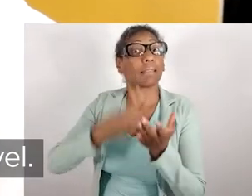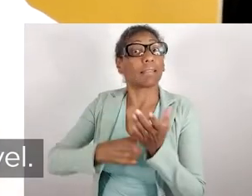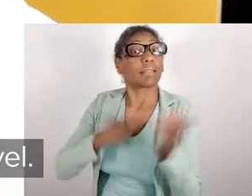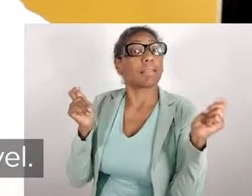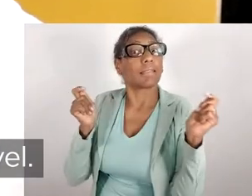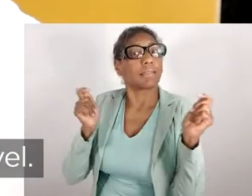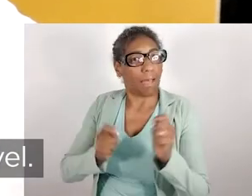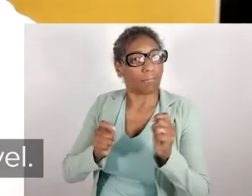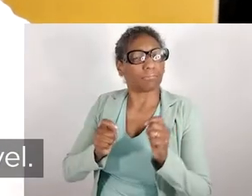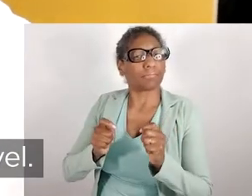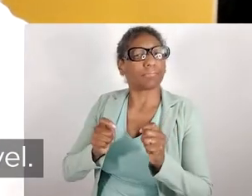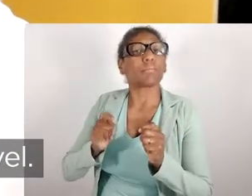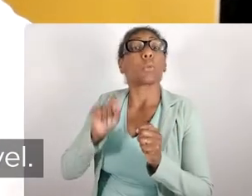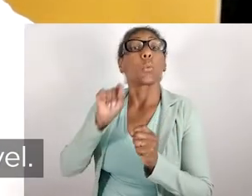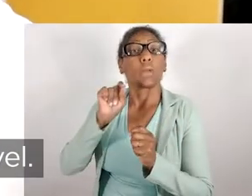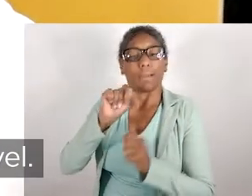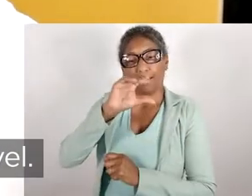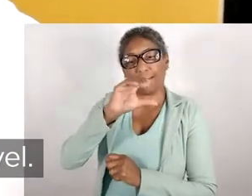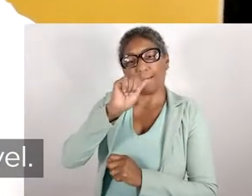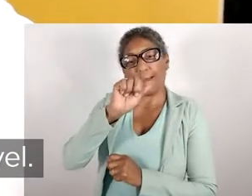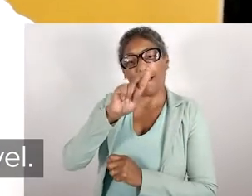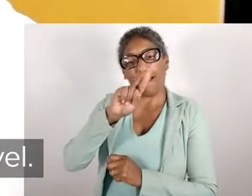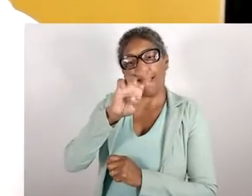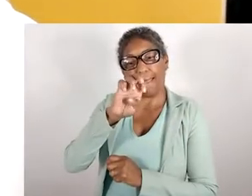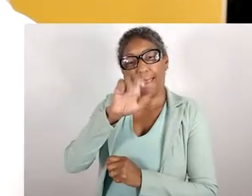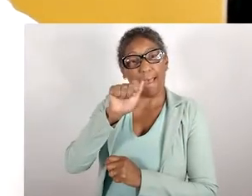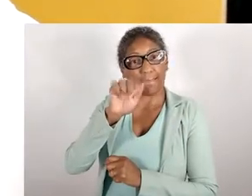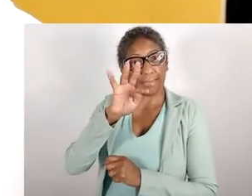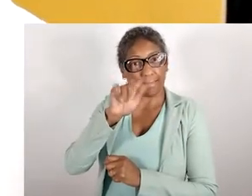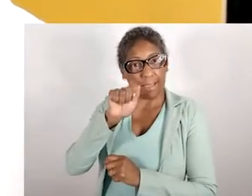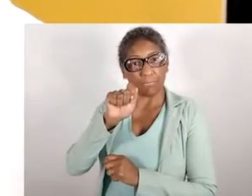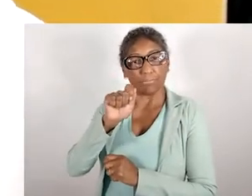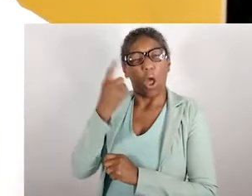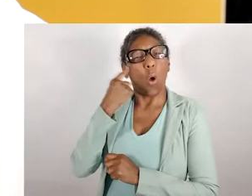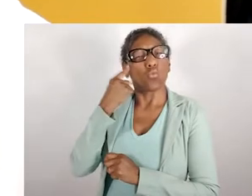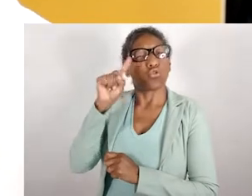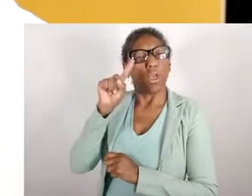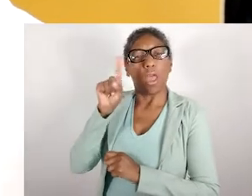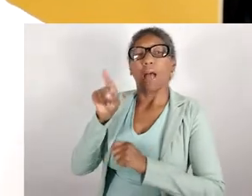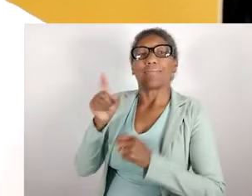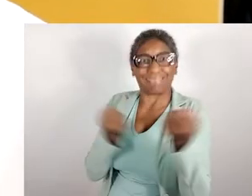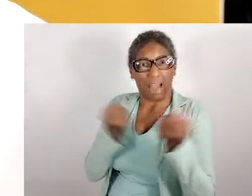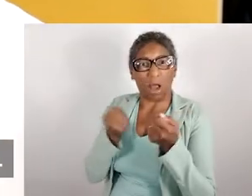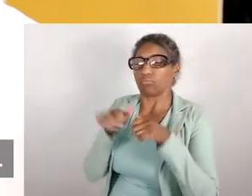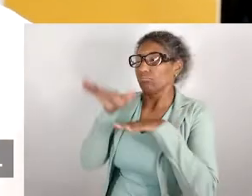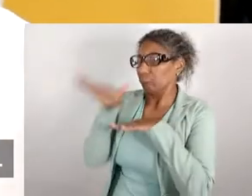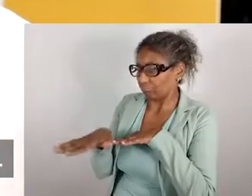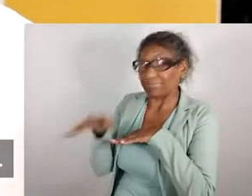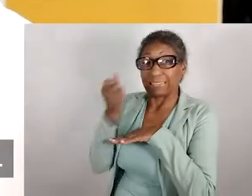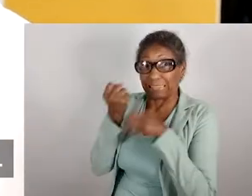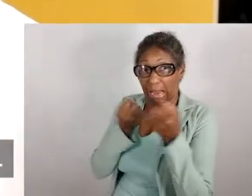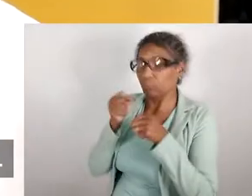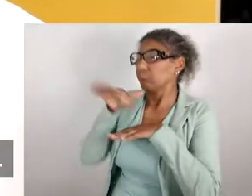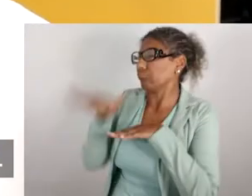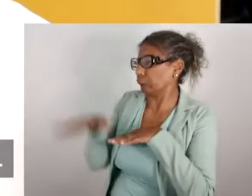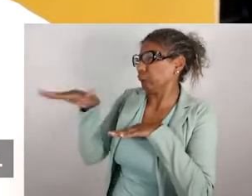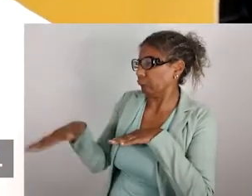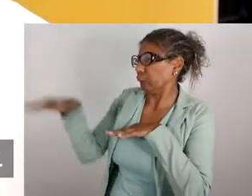aquilo que pensamos como o possível, uma carreata durante um dia,